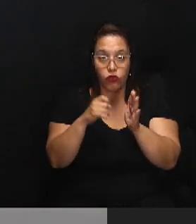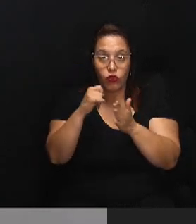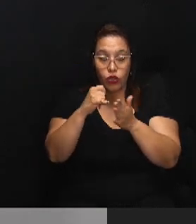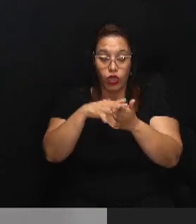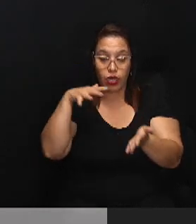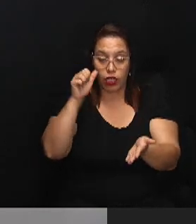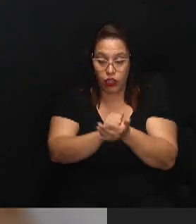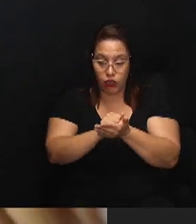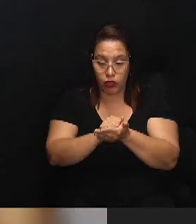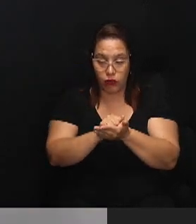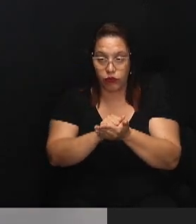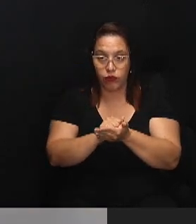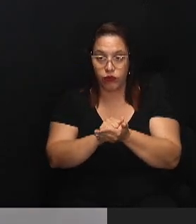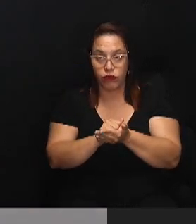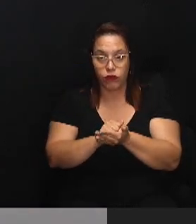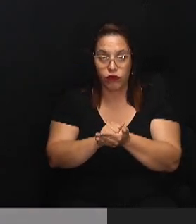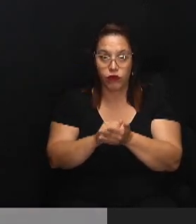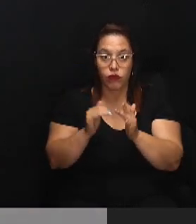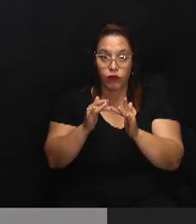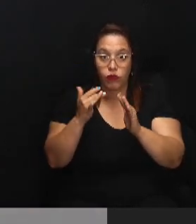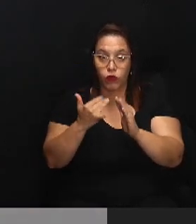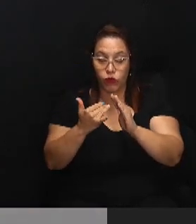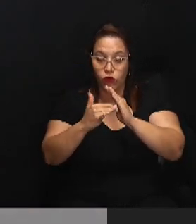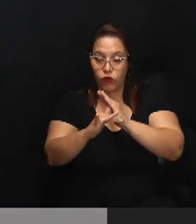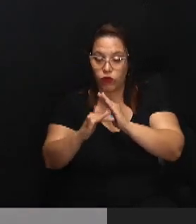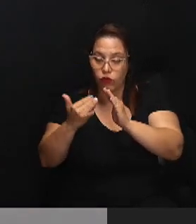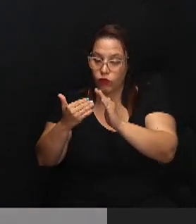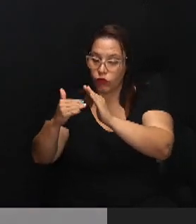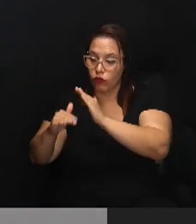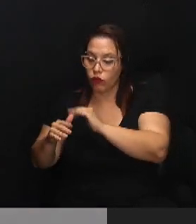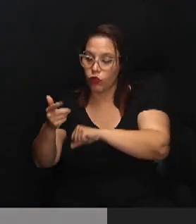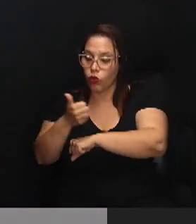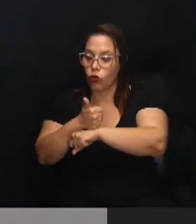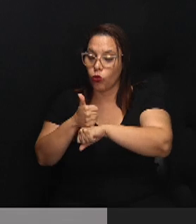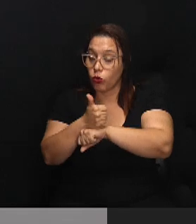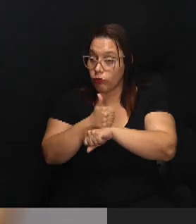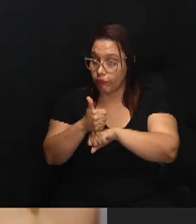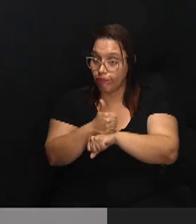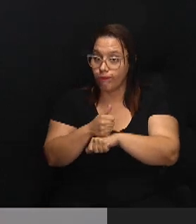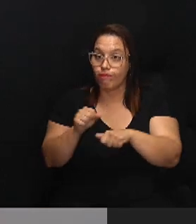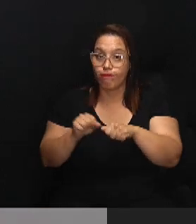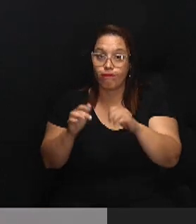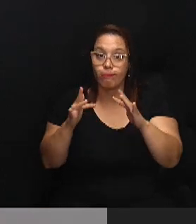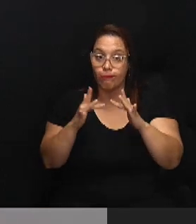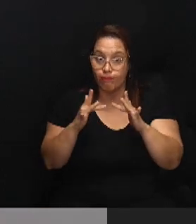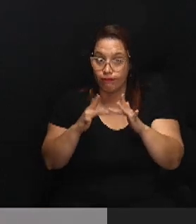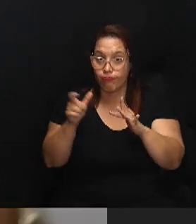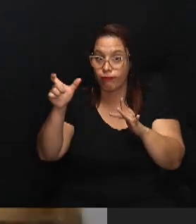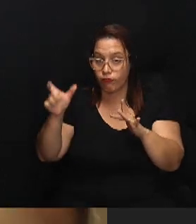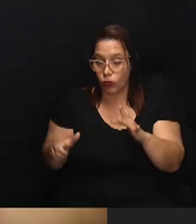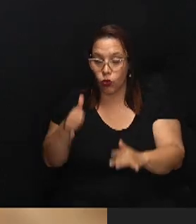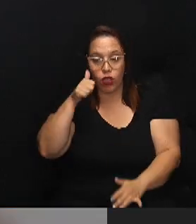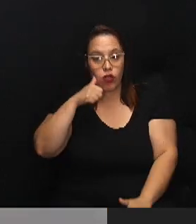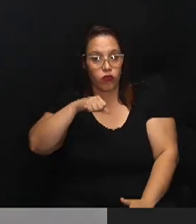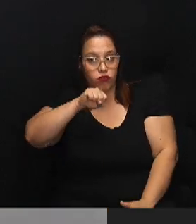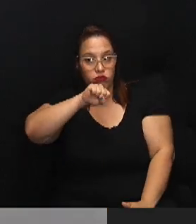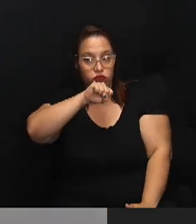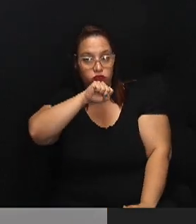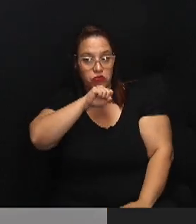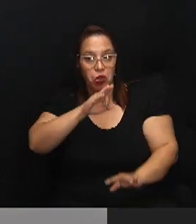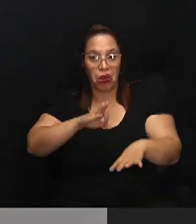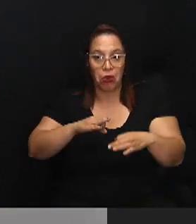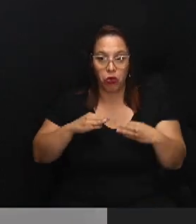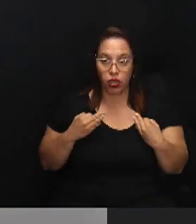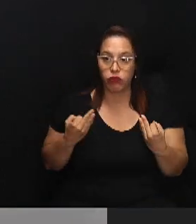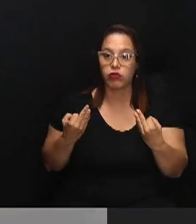inscreve e a gente vai estar direcionando para um profissional fazer contato com essa mãe ou com essa